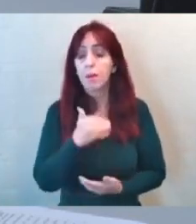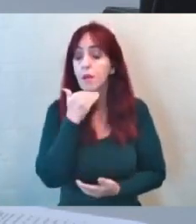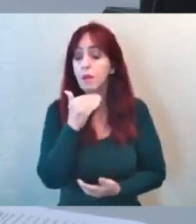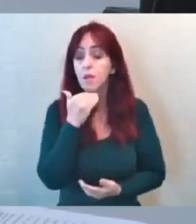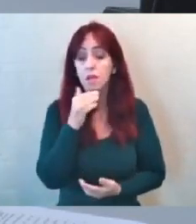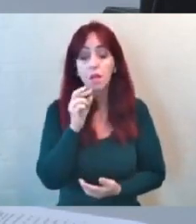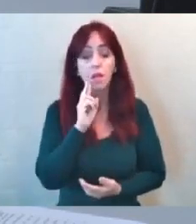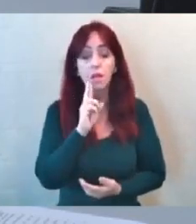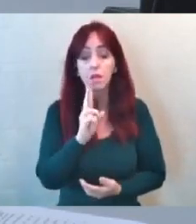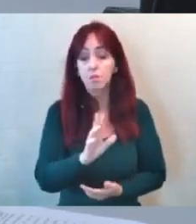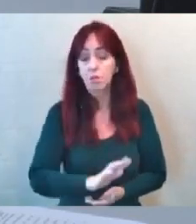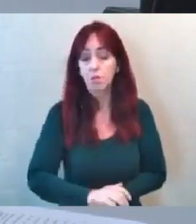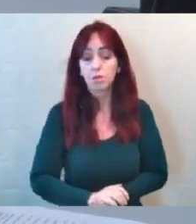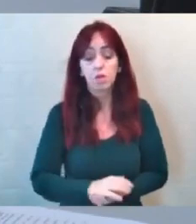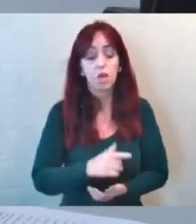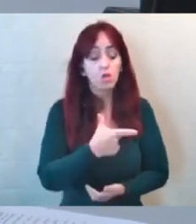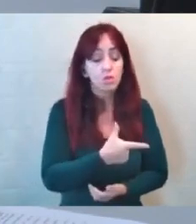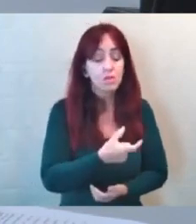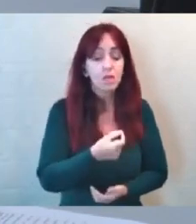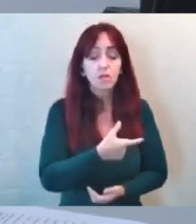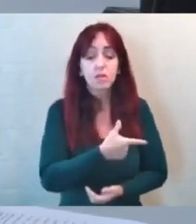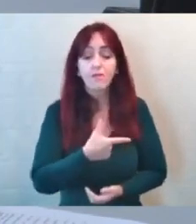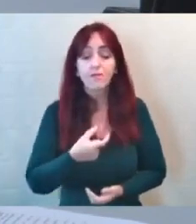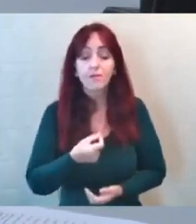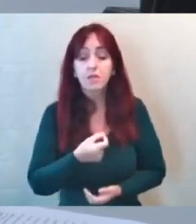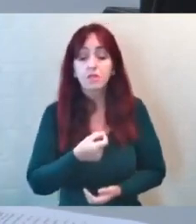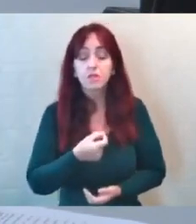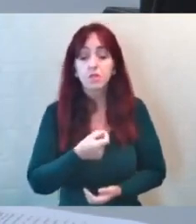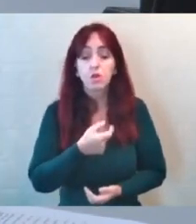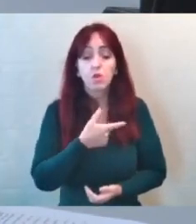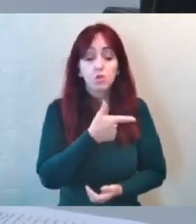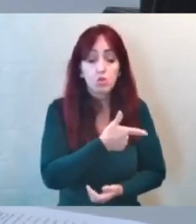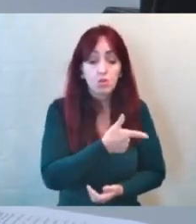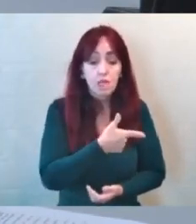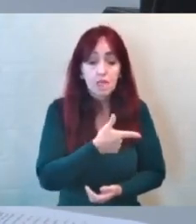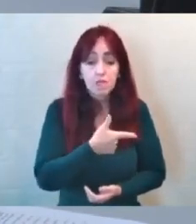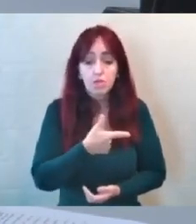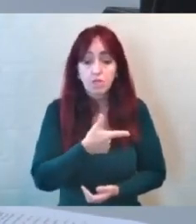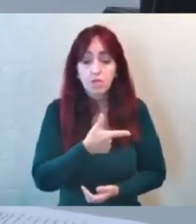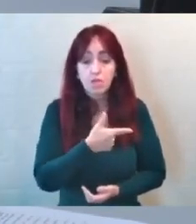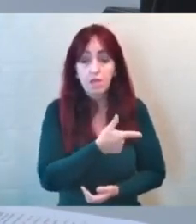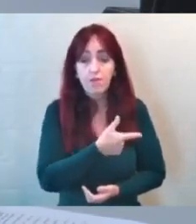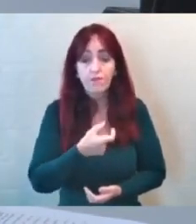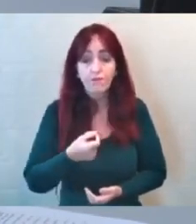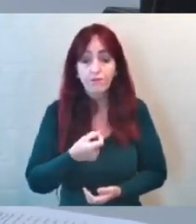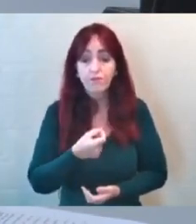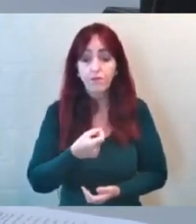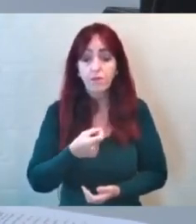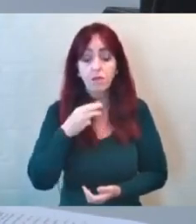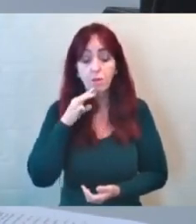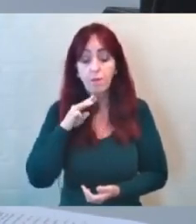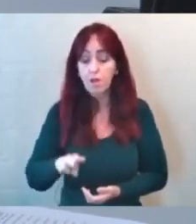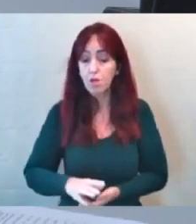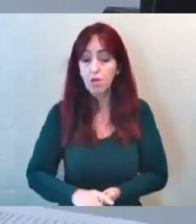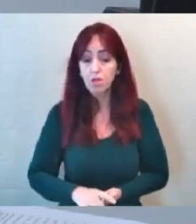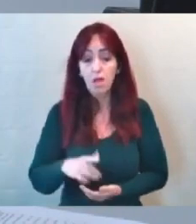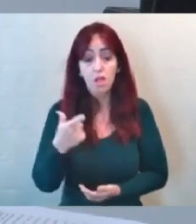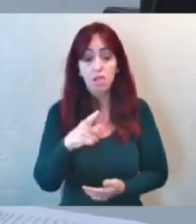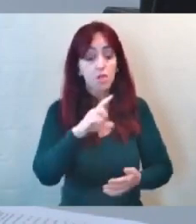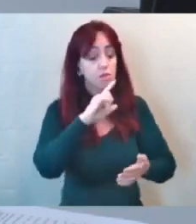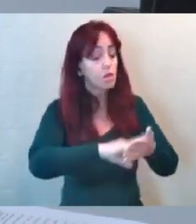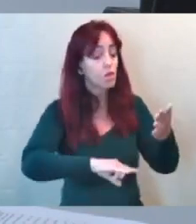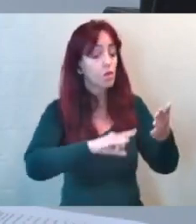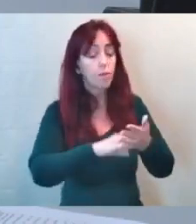Não existe um documento que responda ao meu questionamento. Como que o dinheiro público está